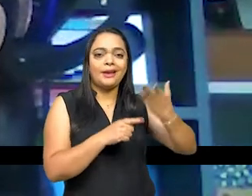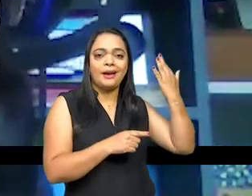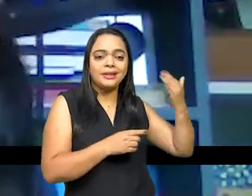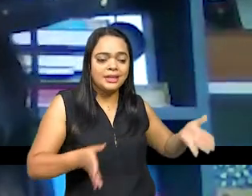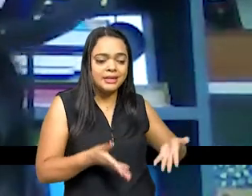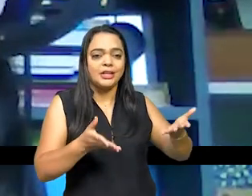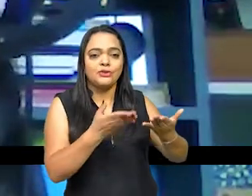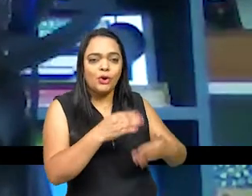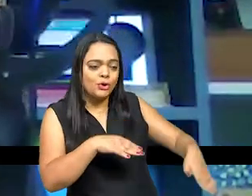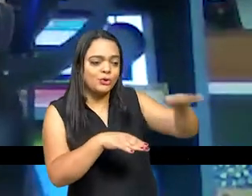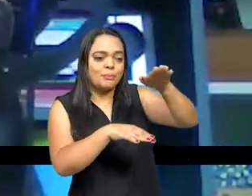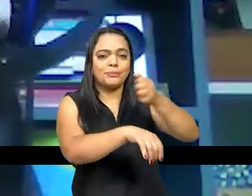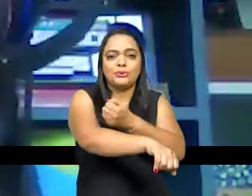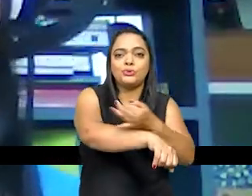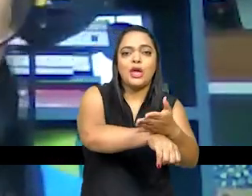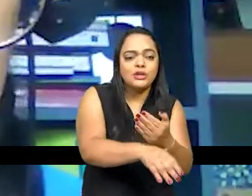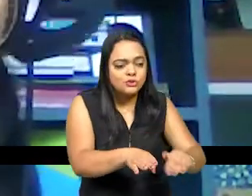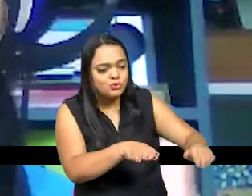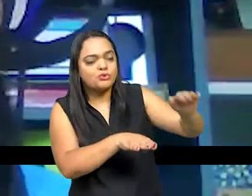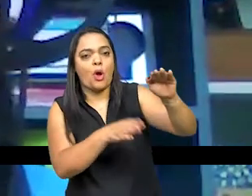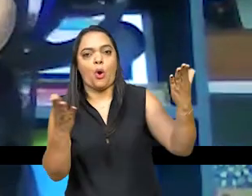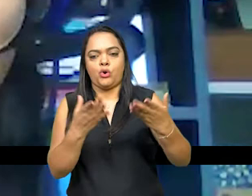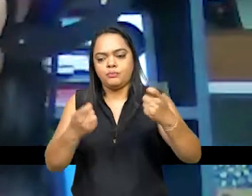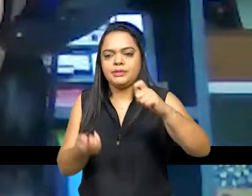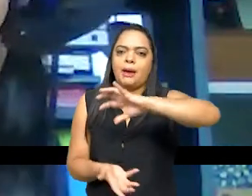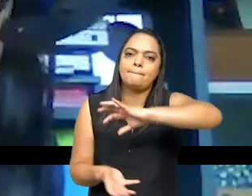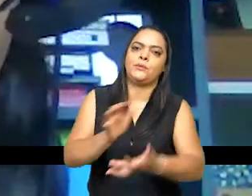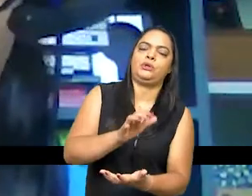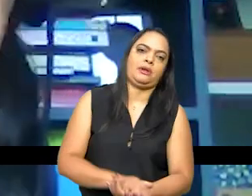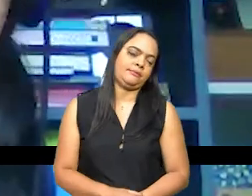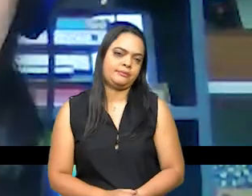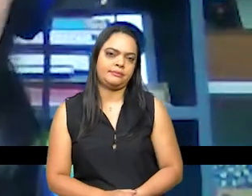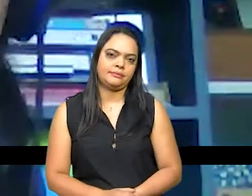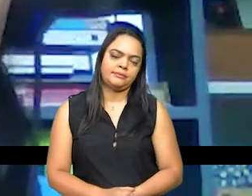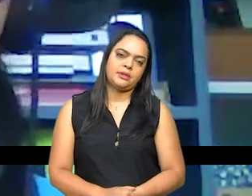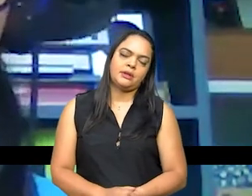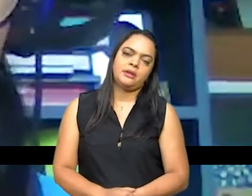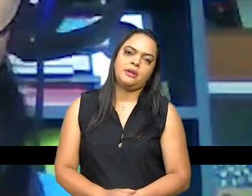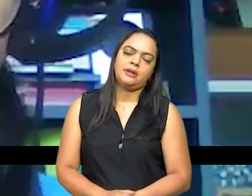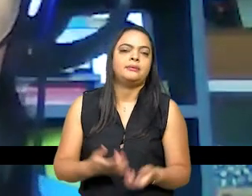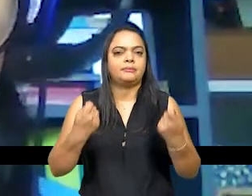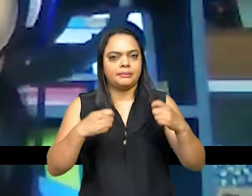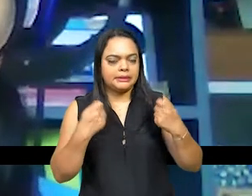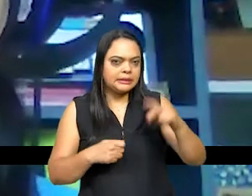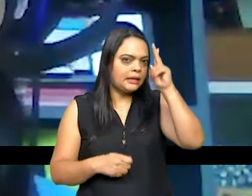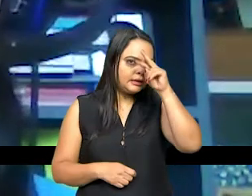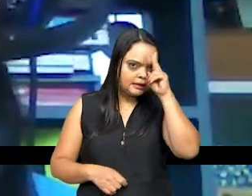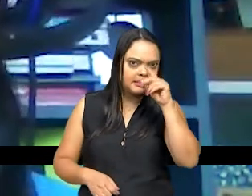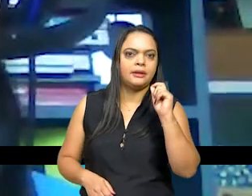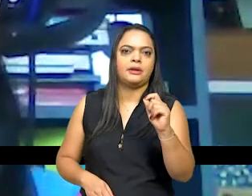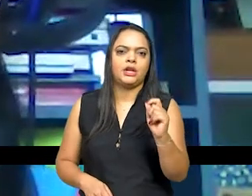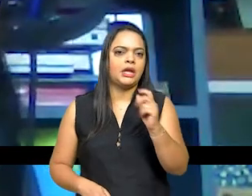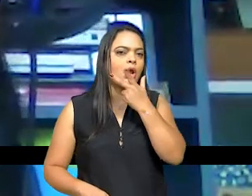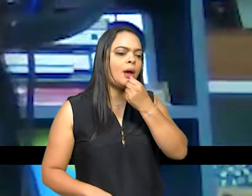desconstruir. E aí, o Marcos, né, diz, não dá para pensar a supremacia branca sem pensar a dominação